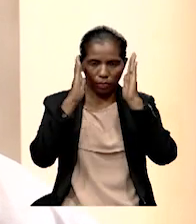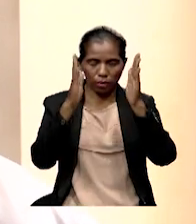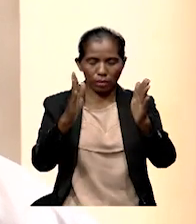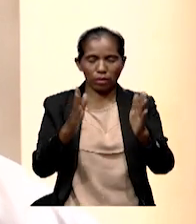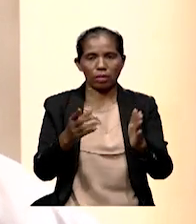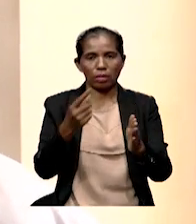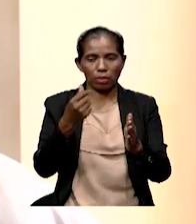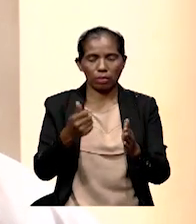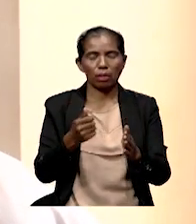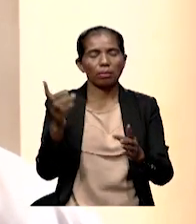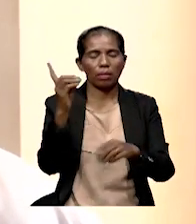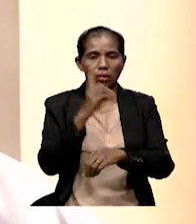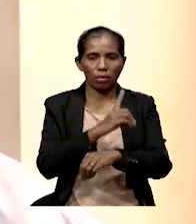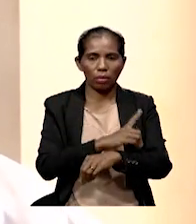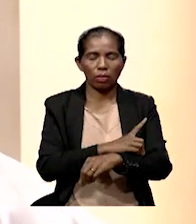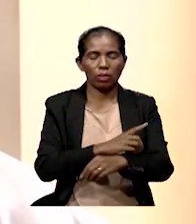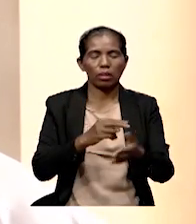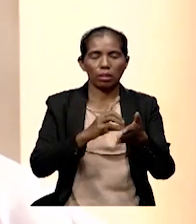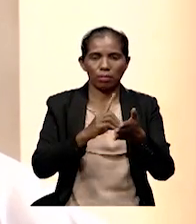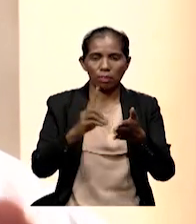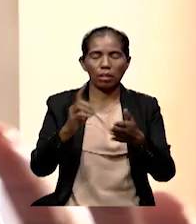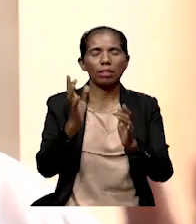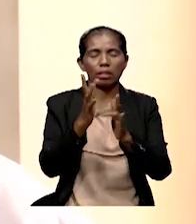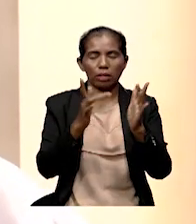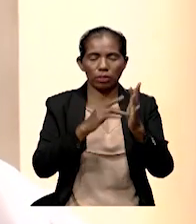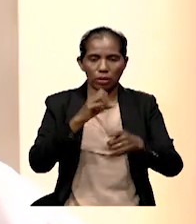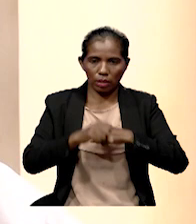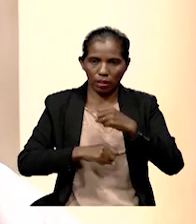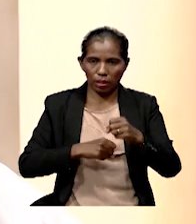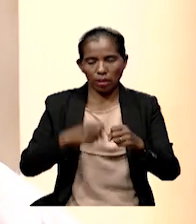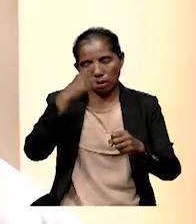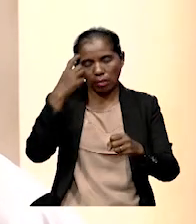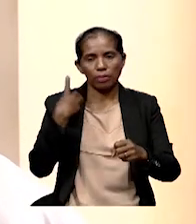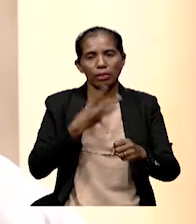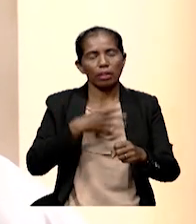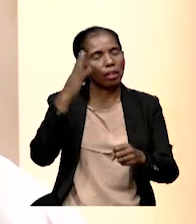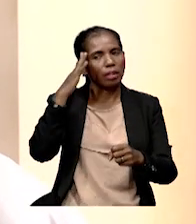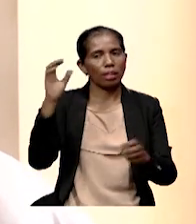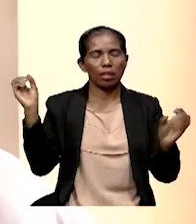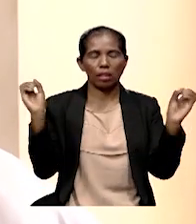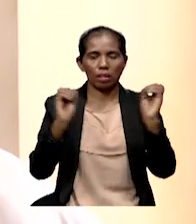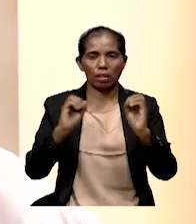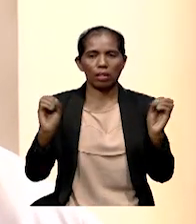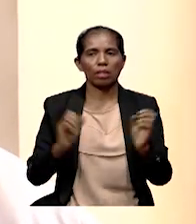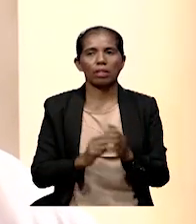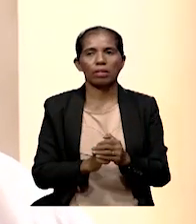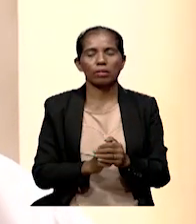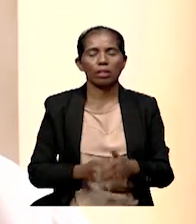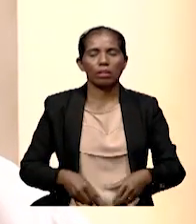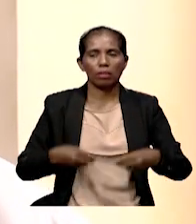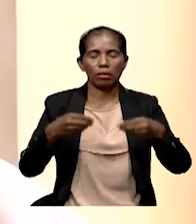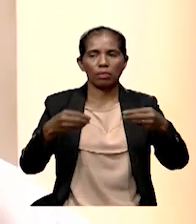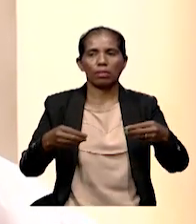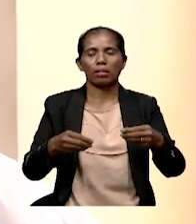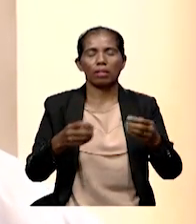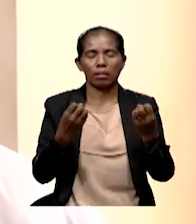tuan vai a Lorong Bote da Cne, tamba e tu tá tendo cata campanha e a Lorong Bote da Cne, lá os favorece, mas pela barra